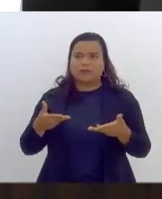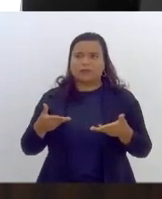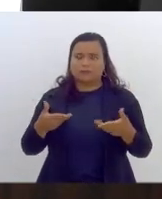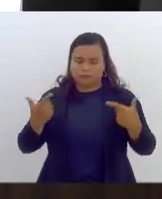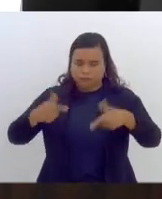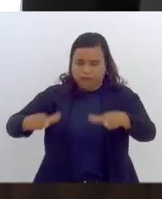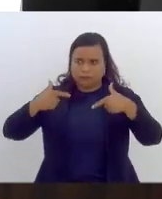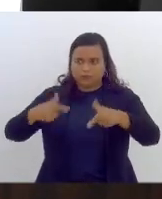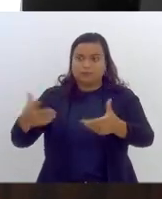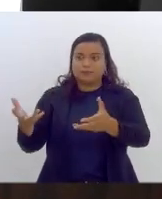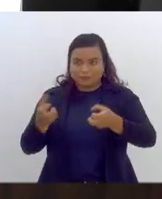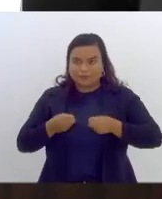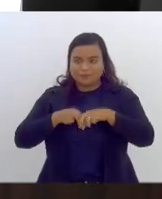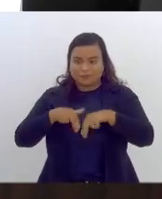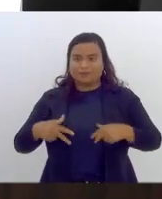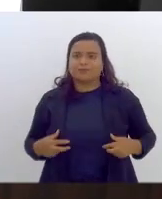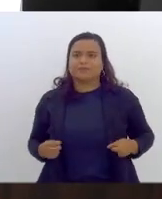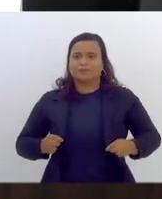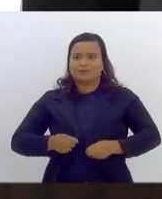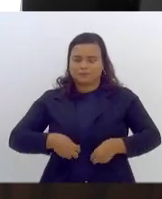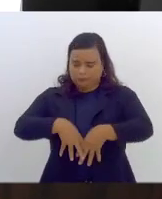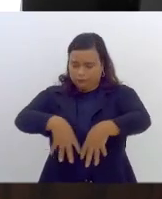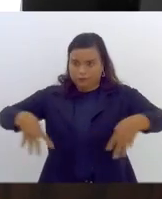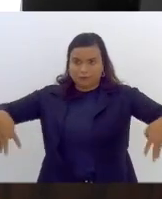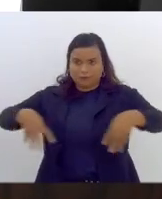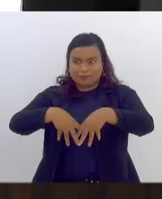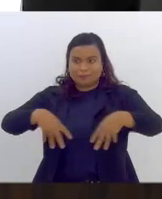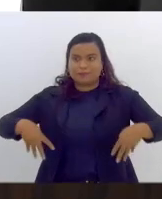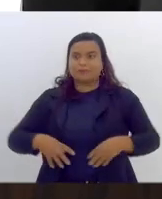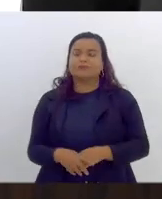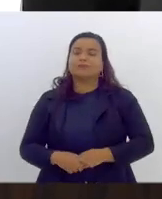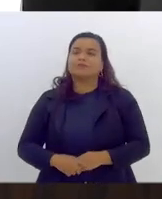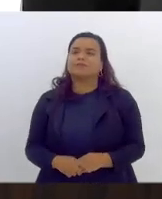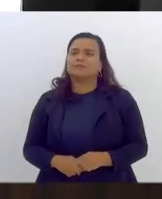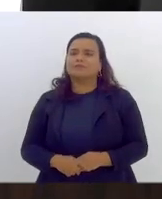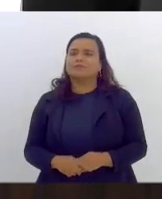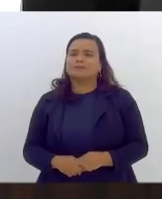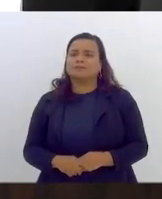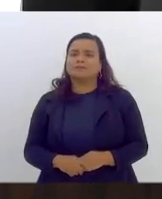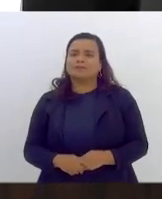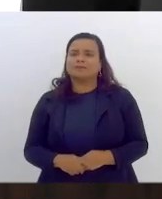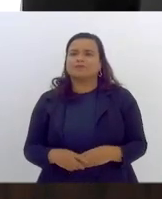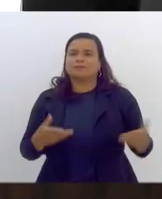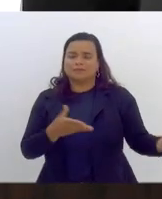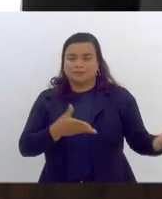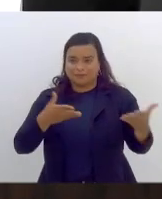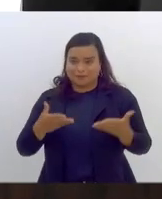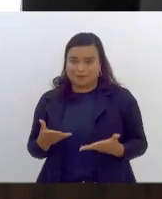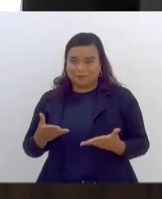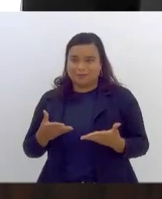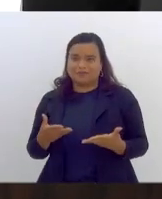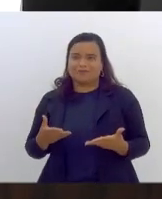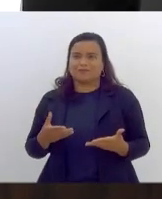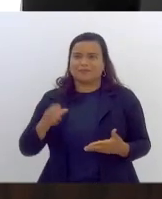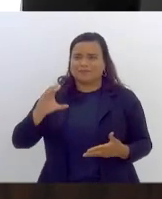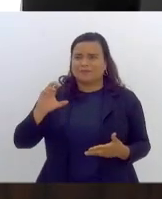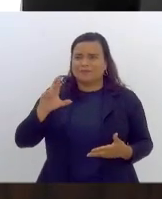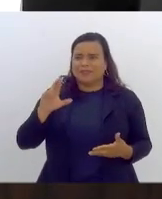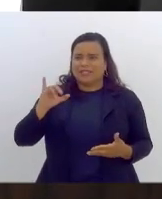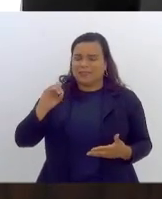à frente do púlpito. Bom, convidar a